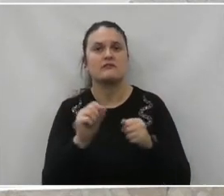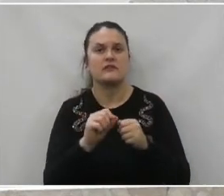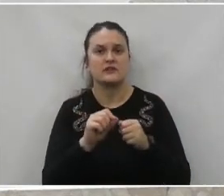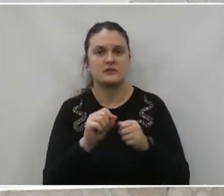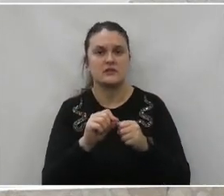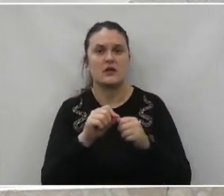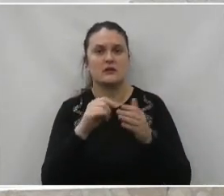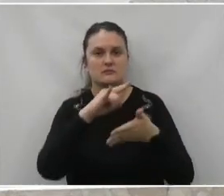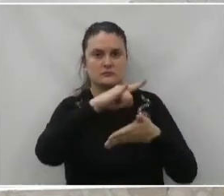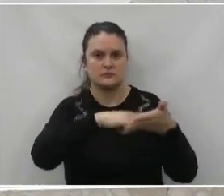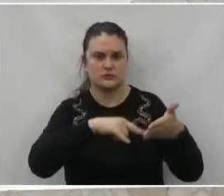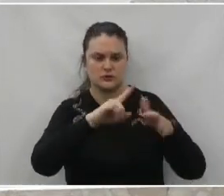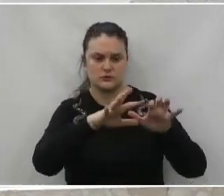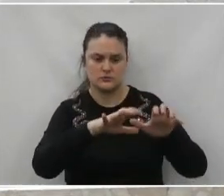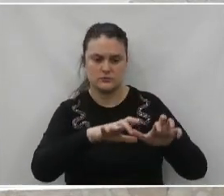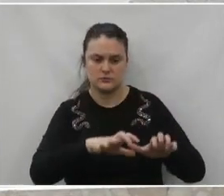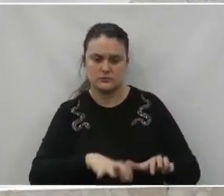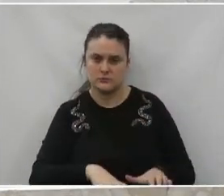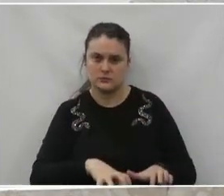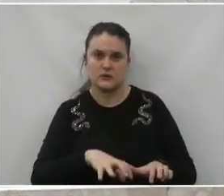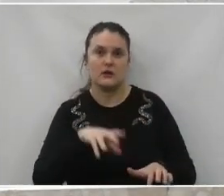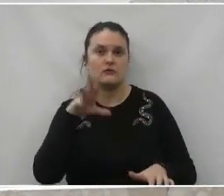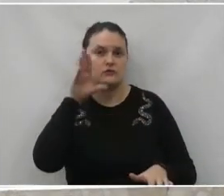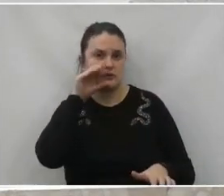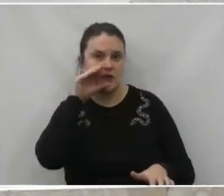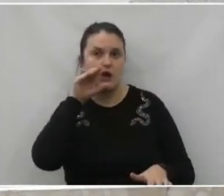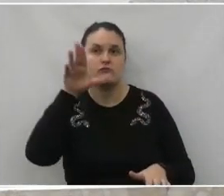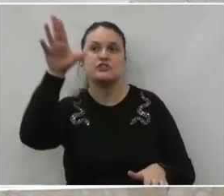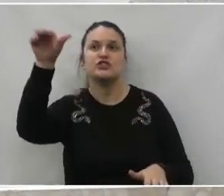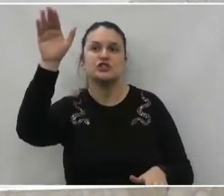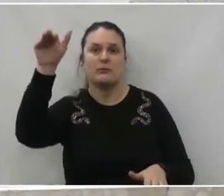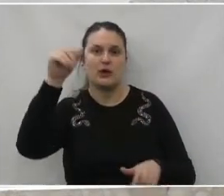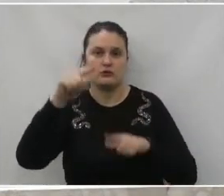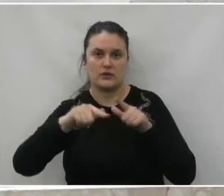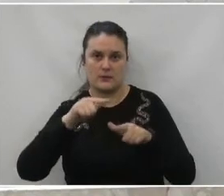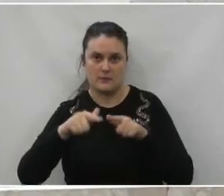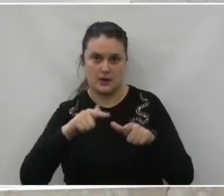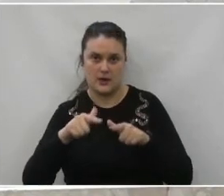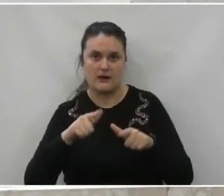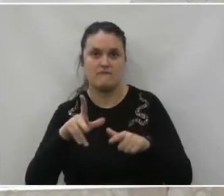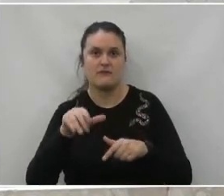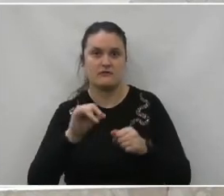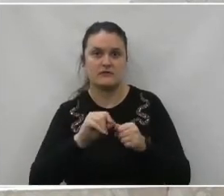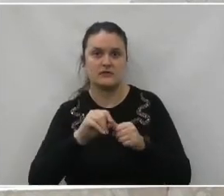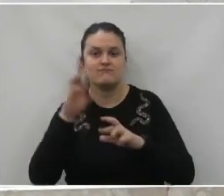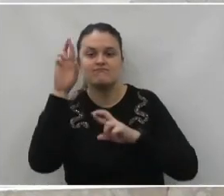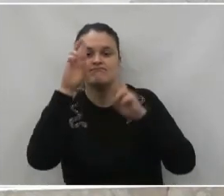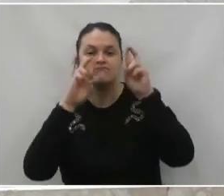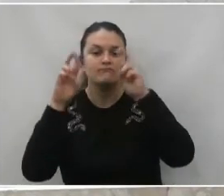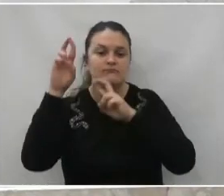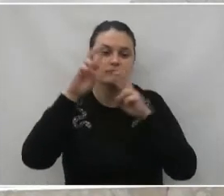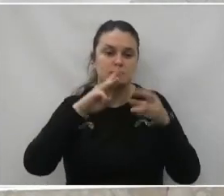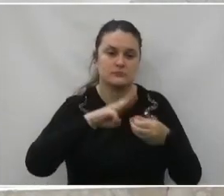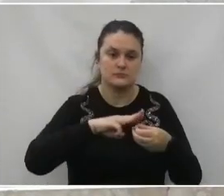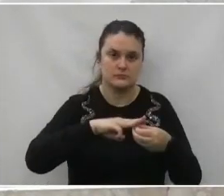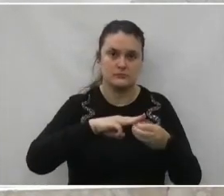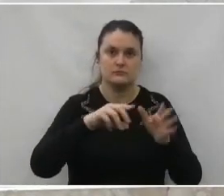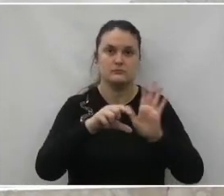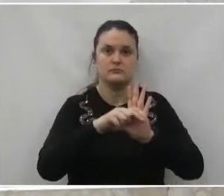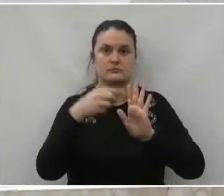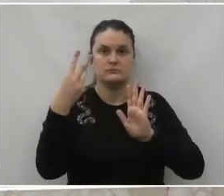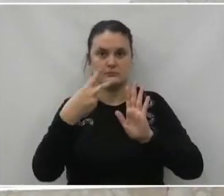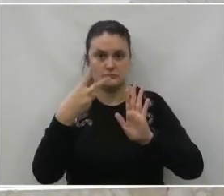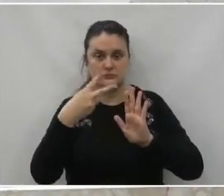das notificações preliminares pelos servidores convocados a fazer parte da fiscalização municipal. Parágrafo 2º.